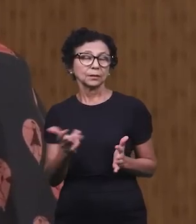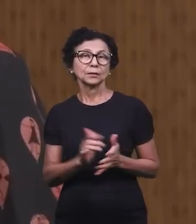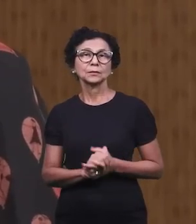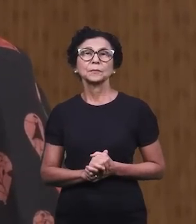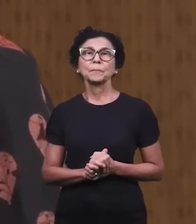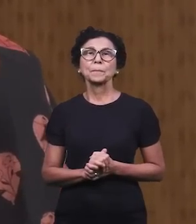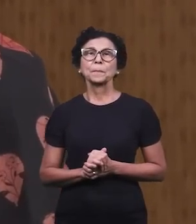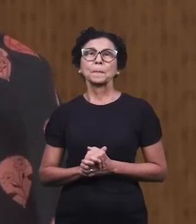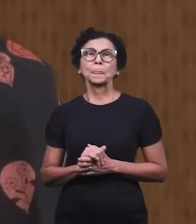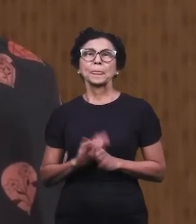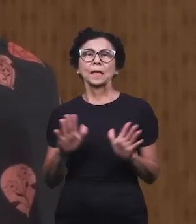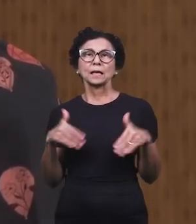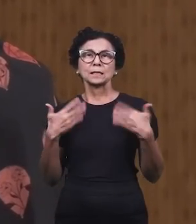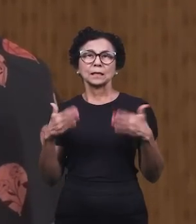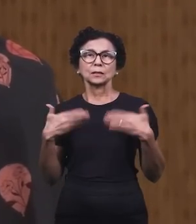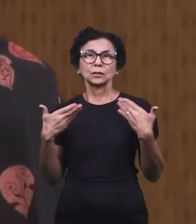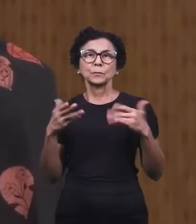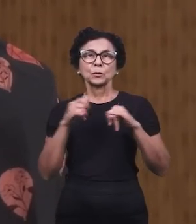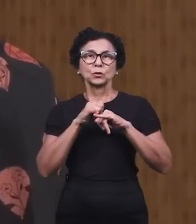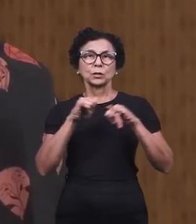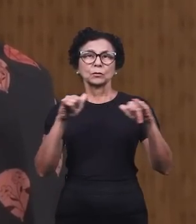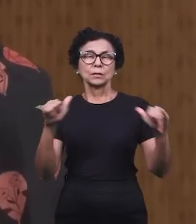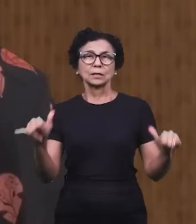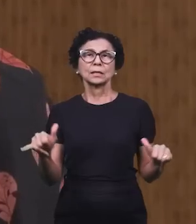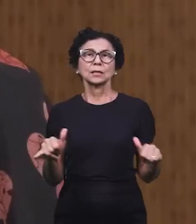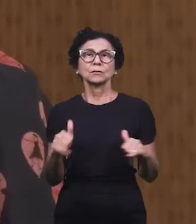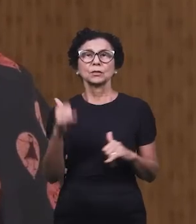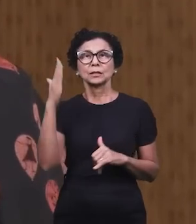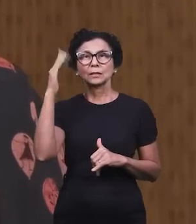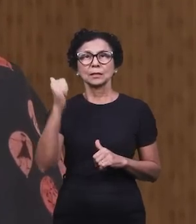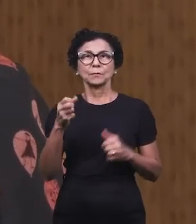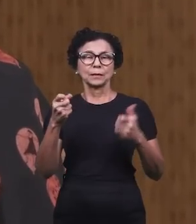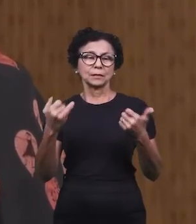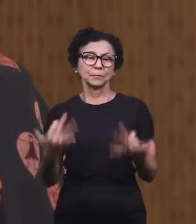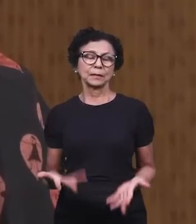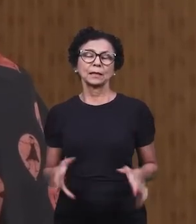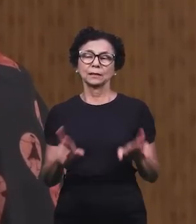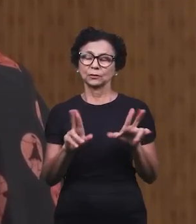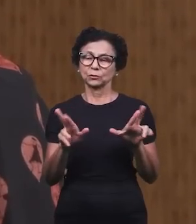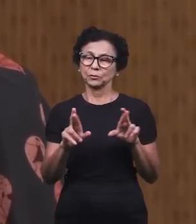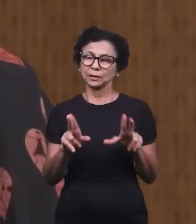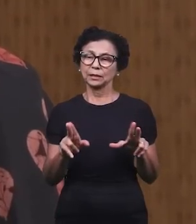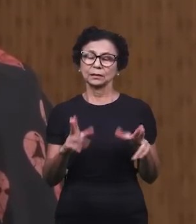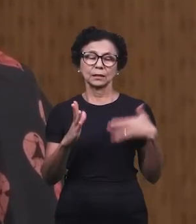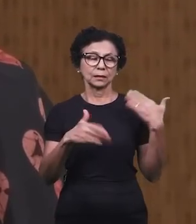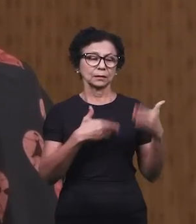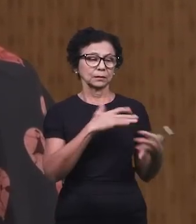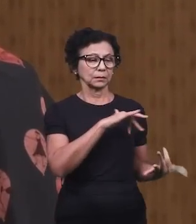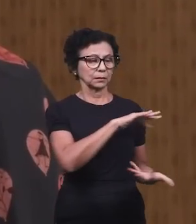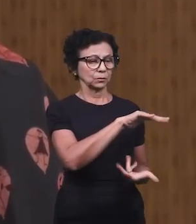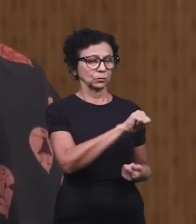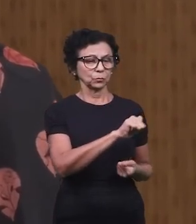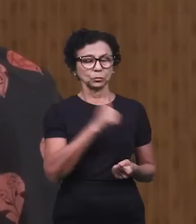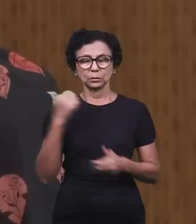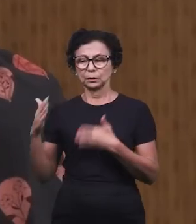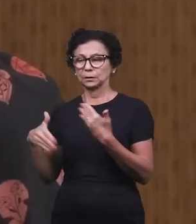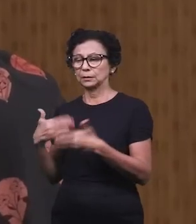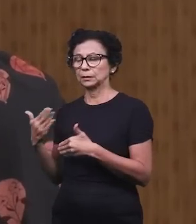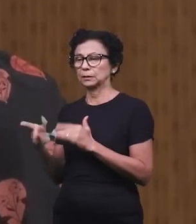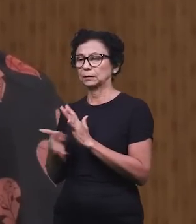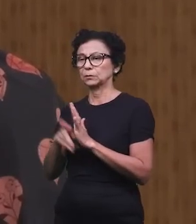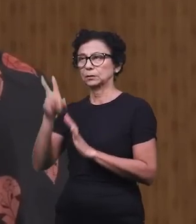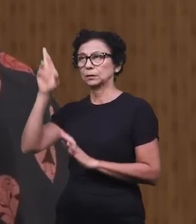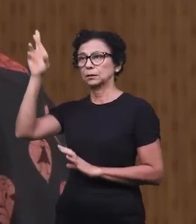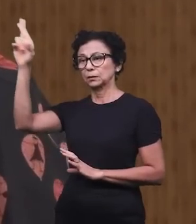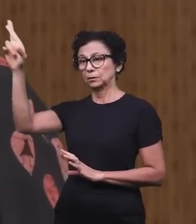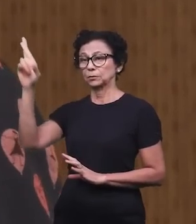precisamos saber explicar, né, a diferença entre a alegria que o Senhor nos proporciona da alegria do mundo, né? É muito importante,